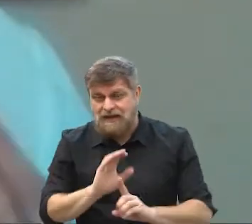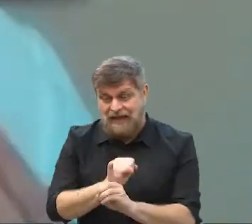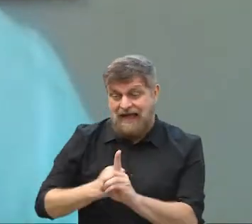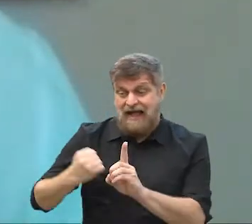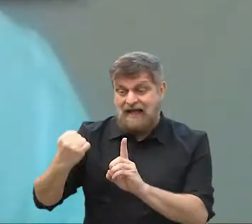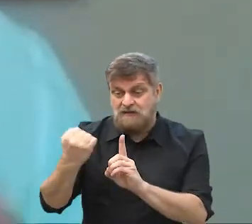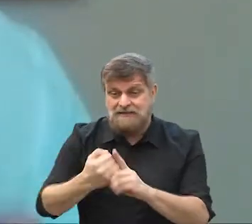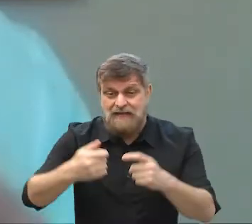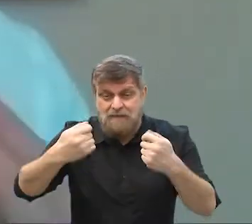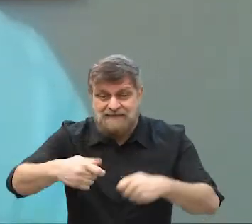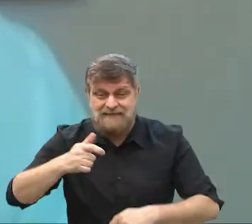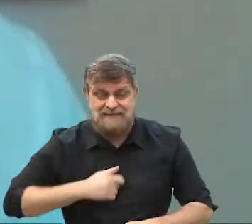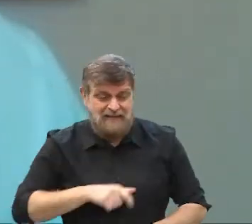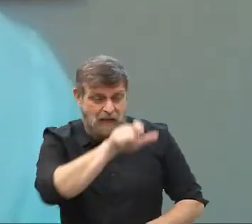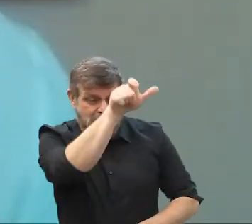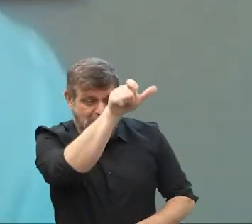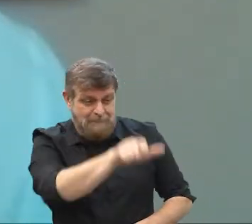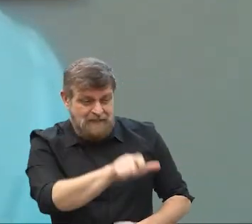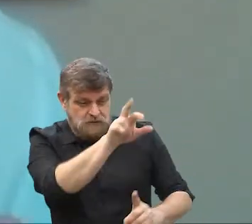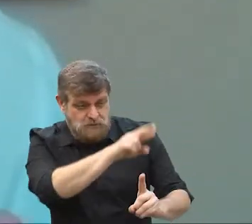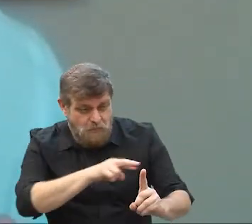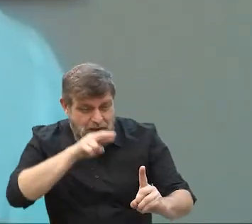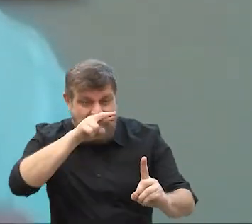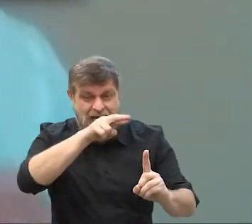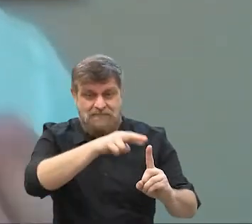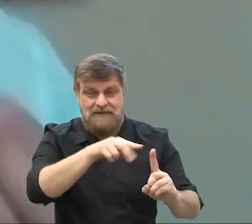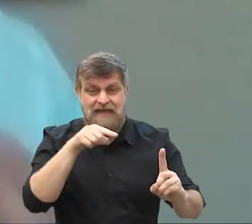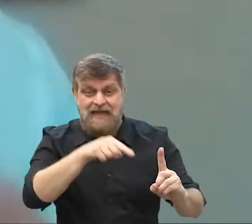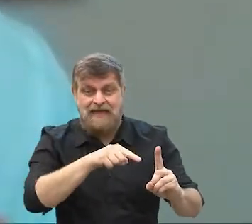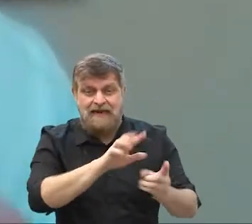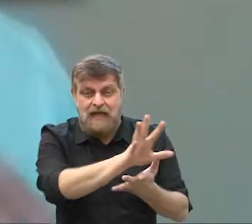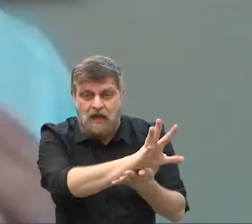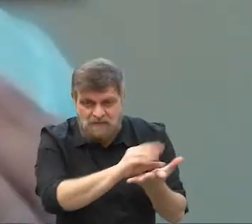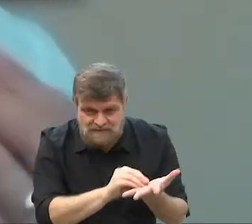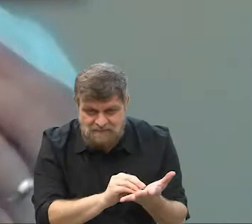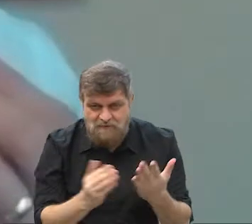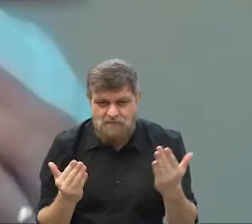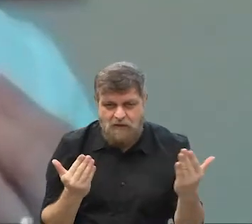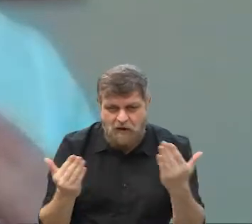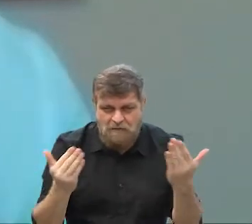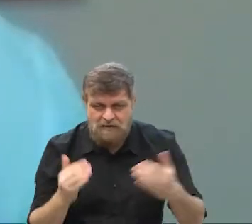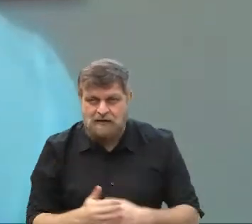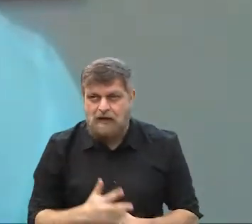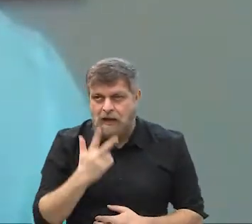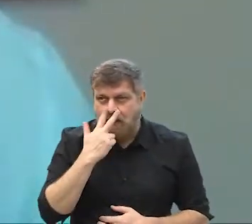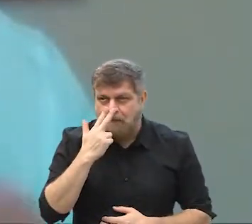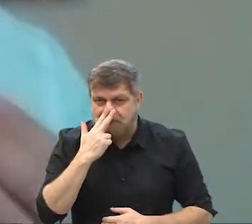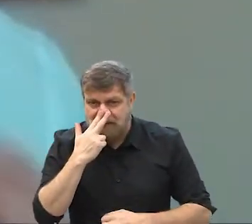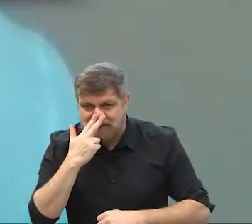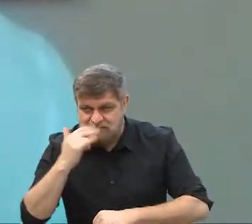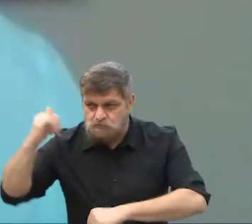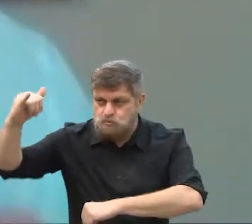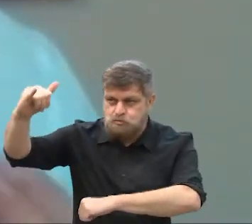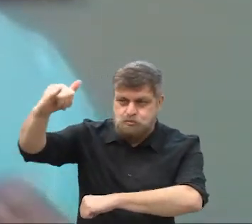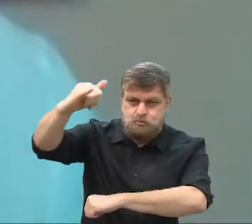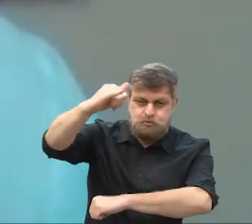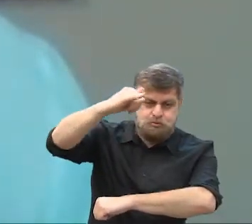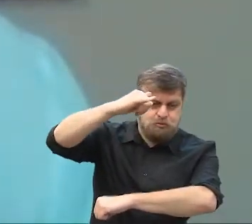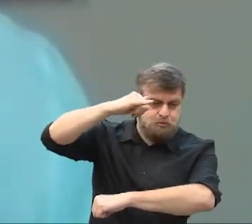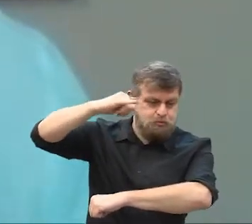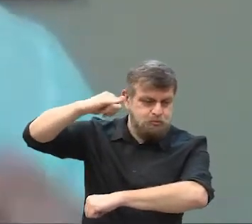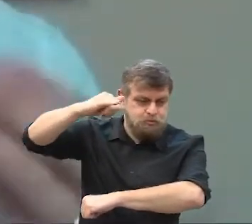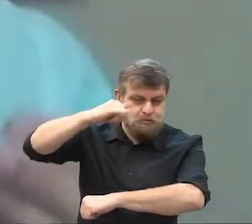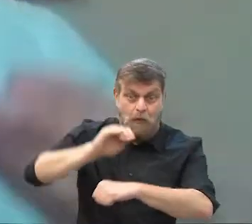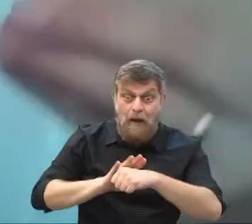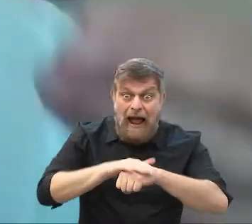de referência. O exemplo que eu dou é como um avião que precisa pousar em uma pista à noite.